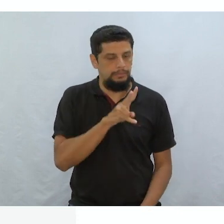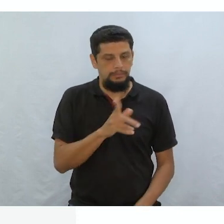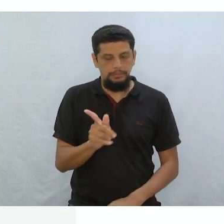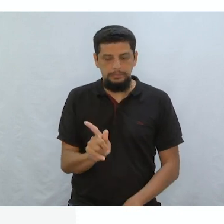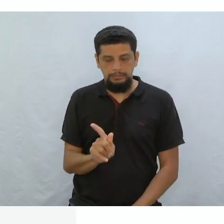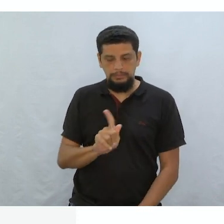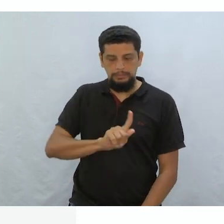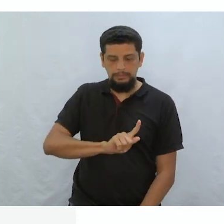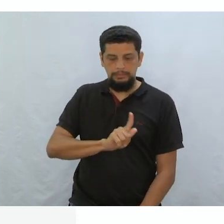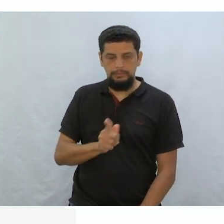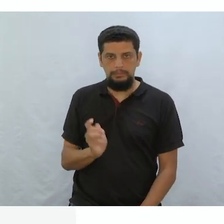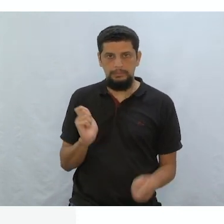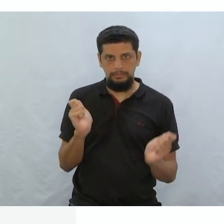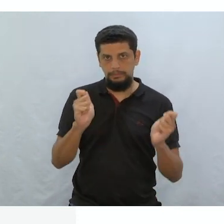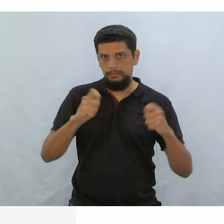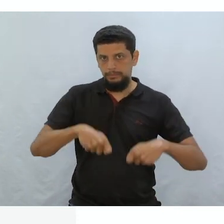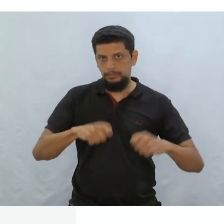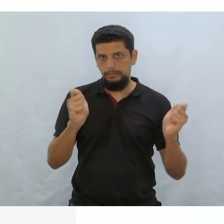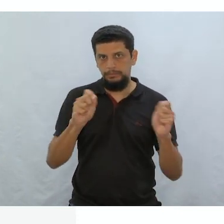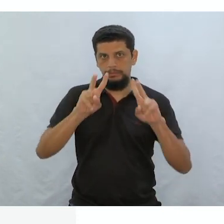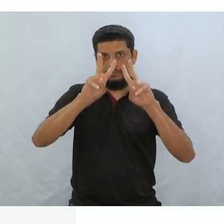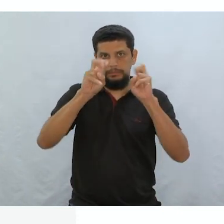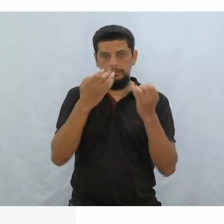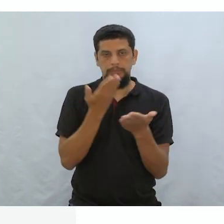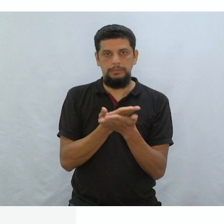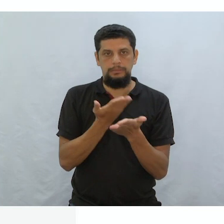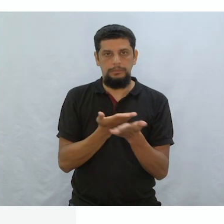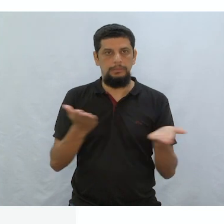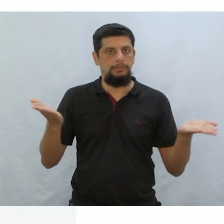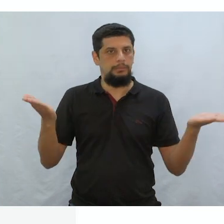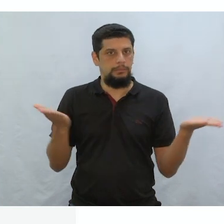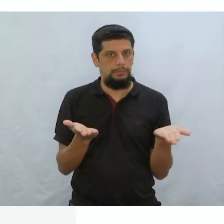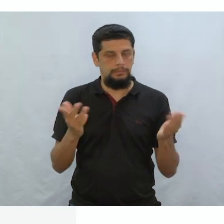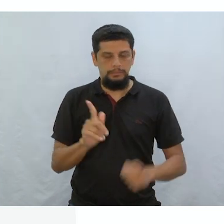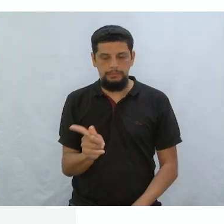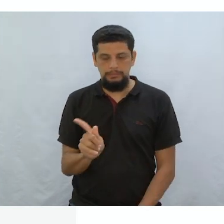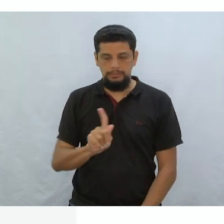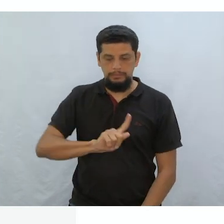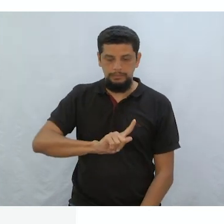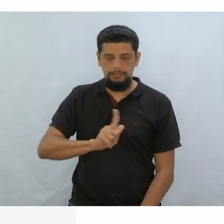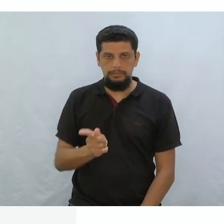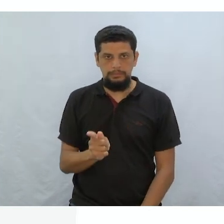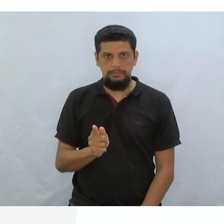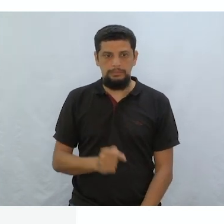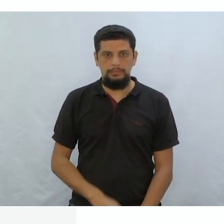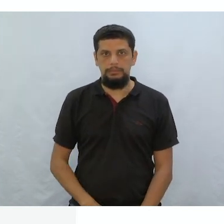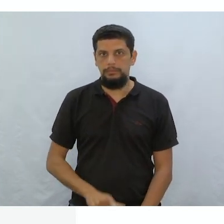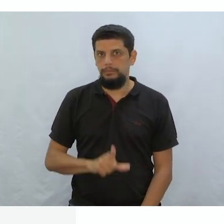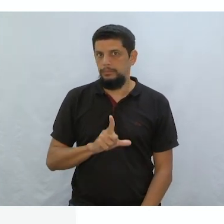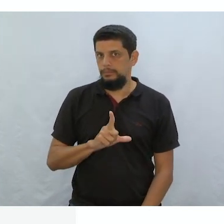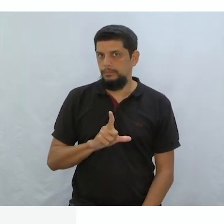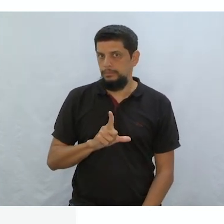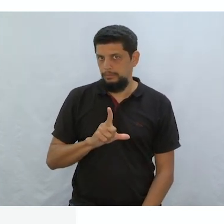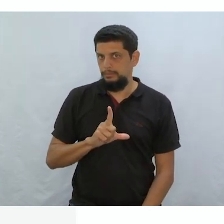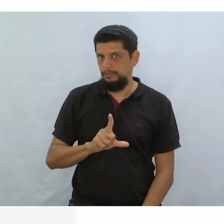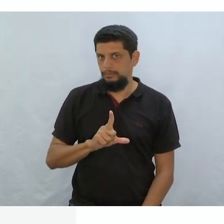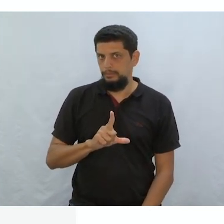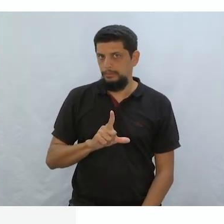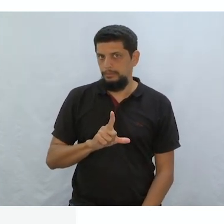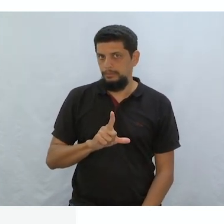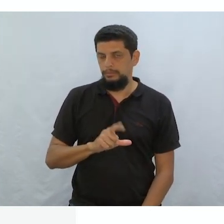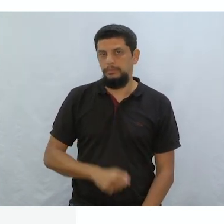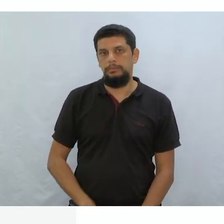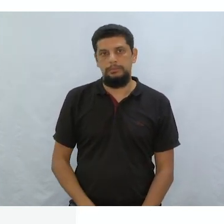Também vimos a medida de capacidade, né? Que era o tema dessa nossa aula. Medida de capacidade em litros,